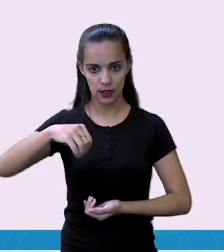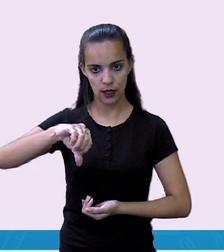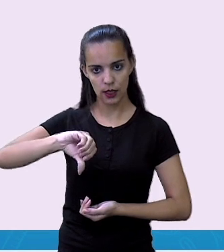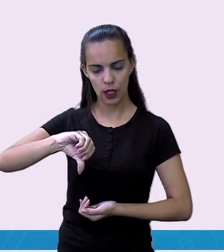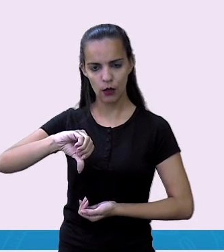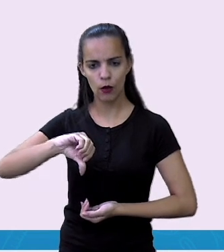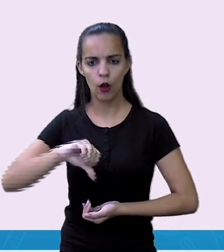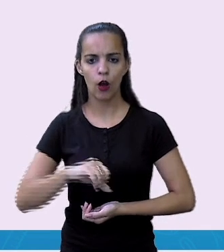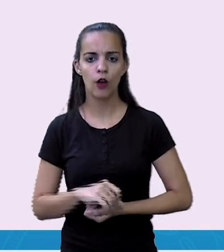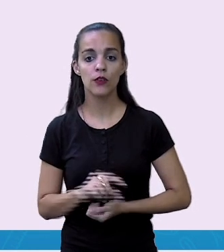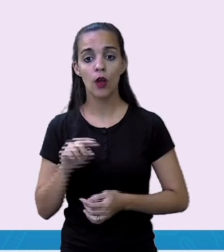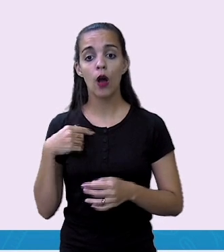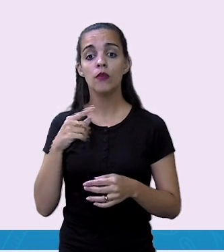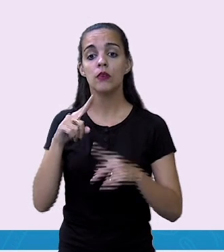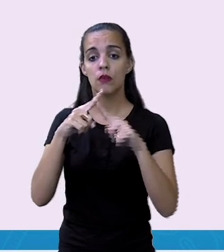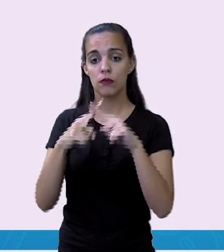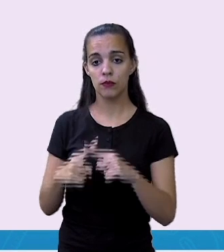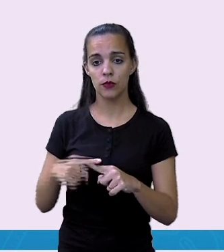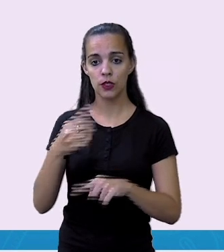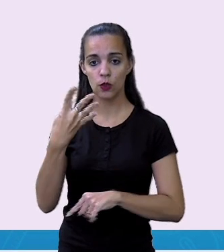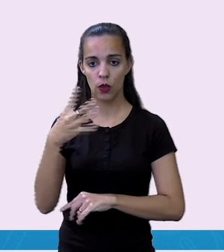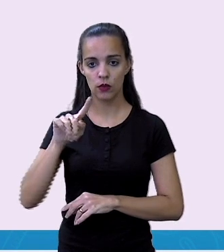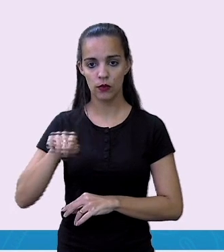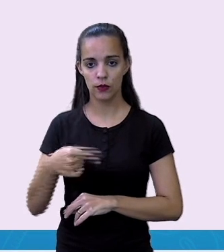1,69 vezes